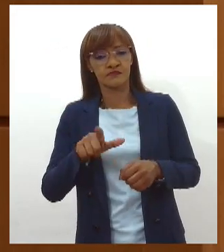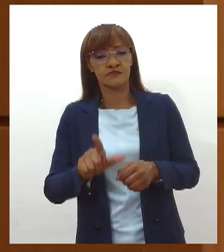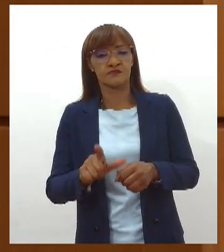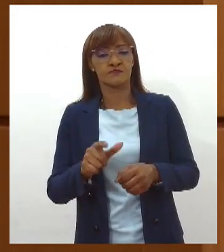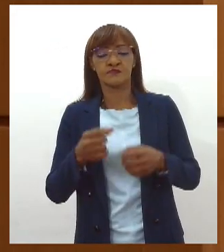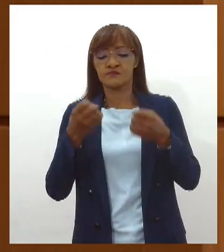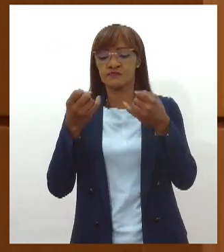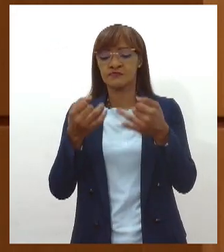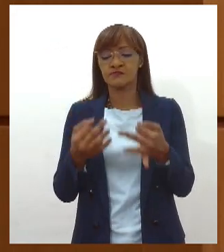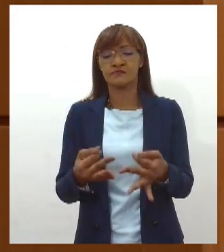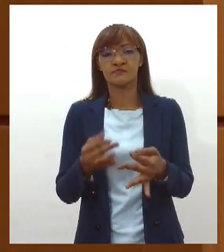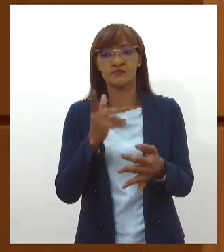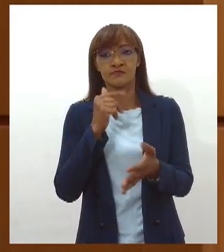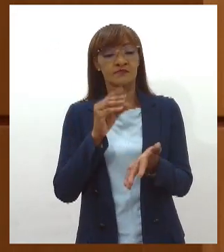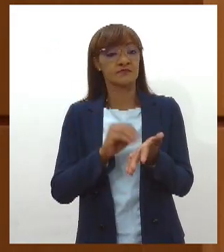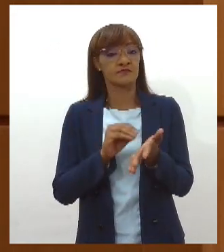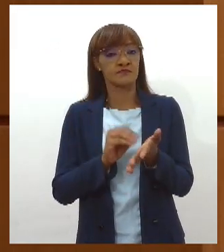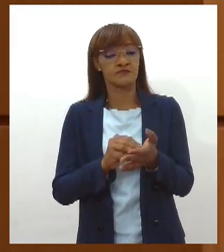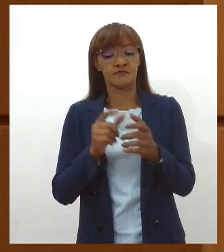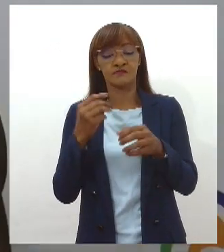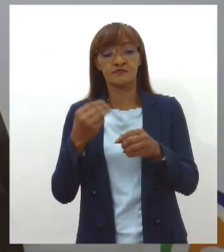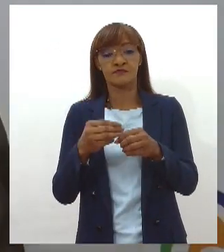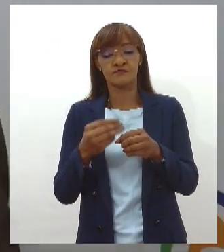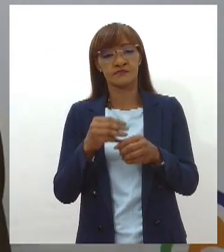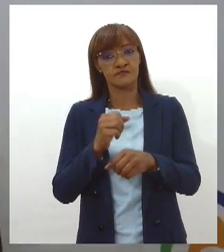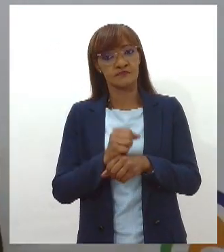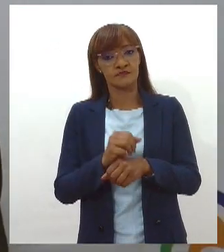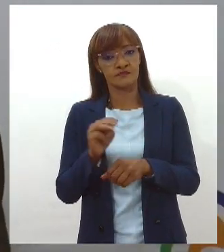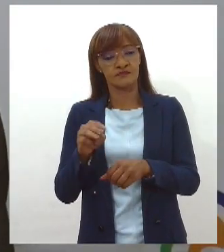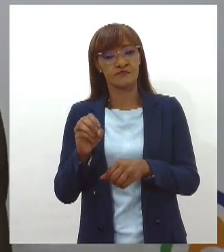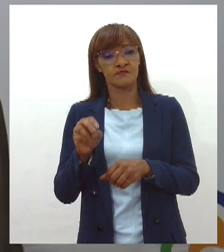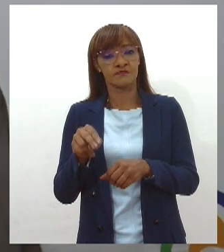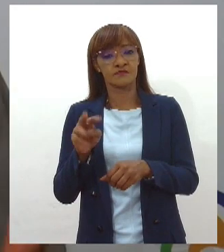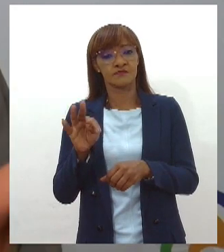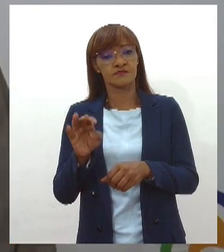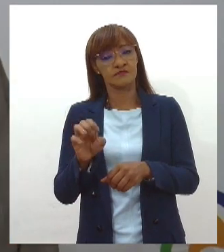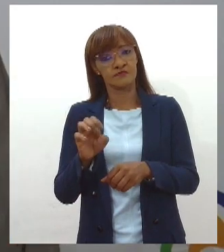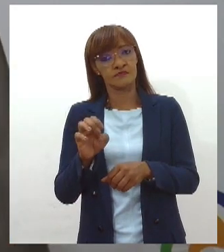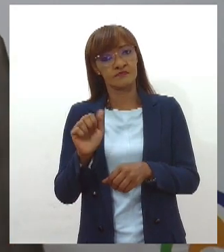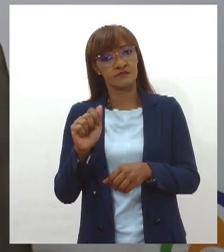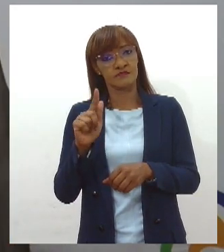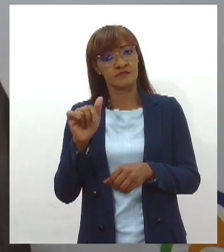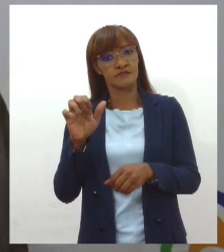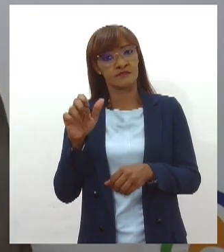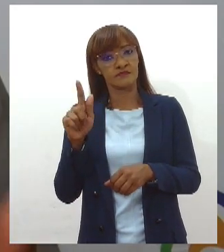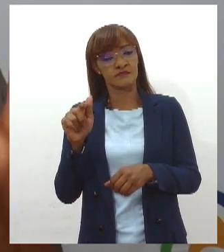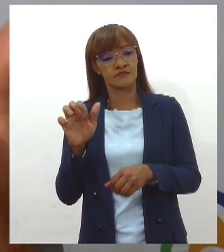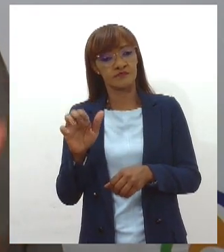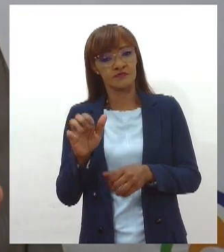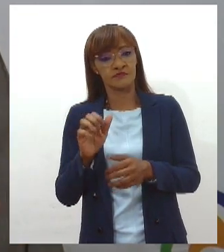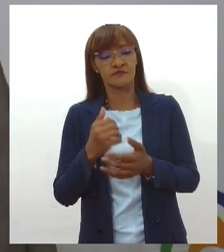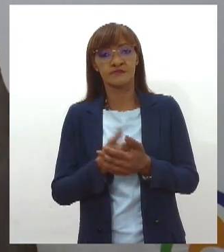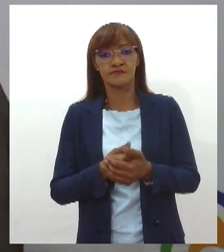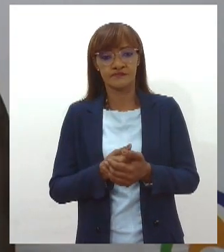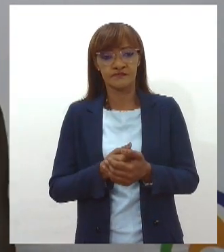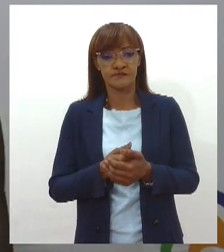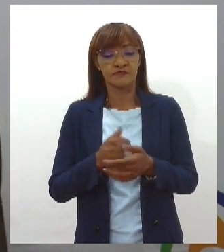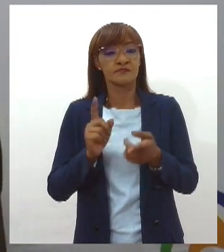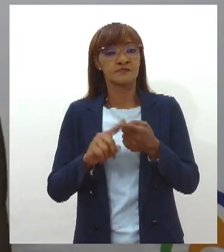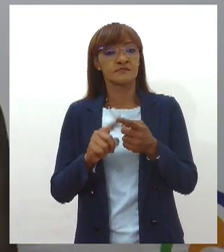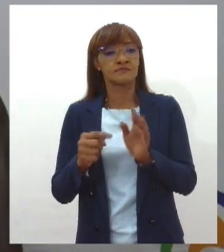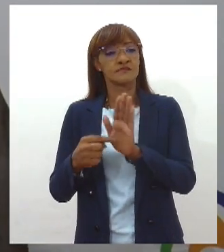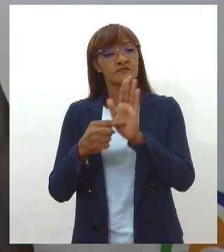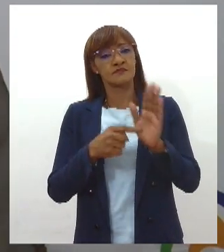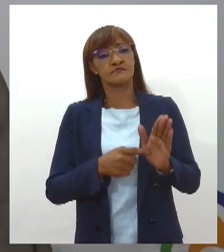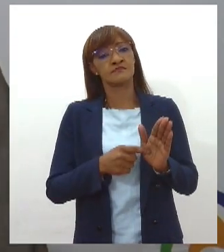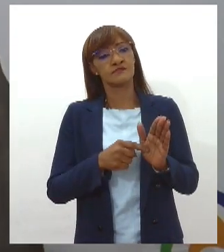água em Monte Alegre, no sertão sergipano. Apresentamos aqui vídeos, né, do município de Monte Alegre, onde demonstra o sofrimento que as